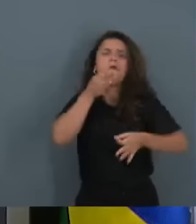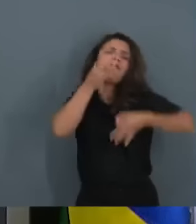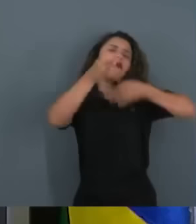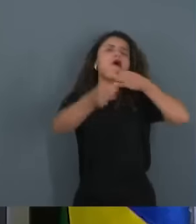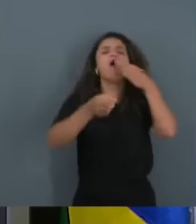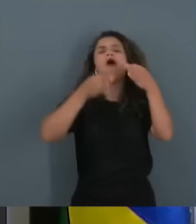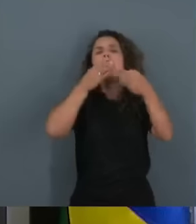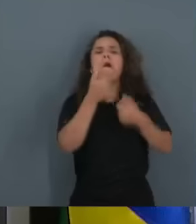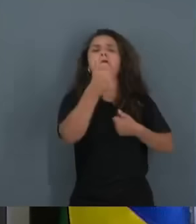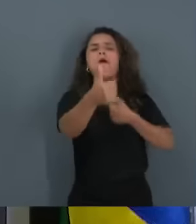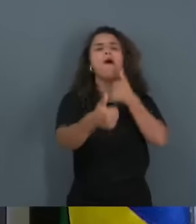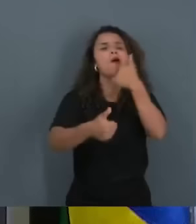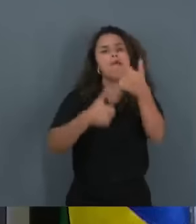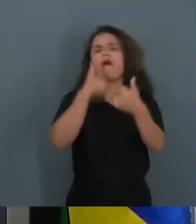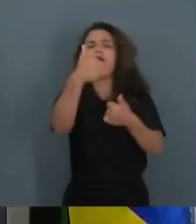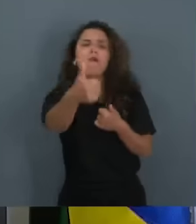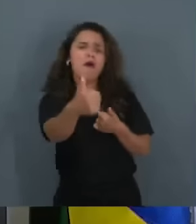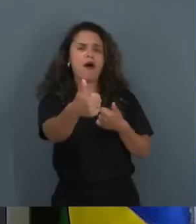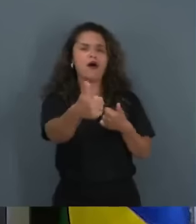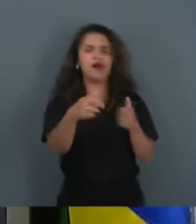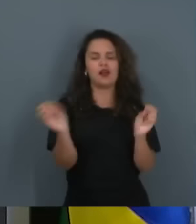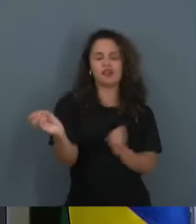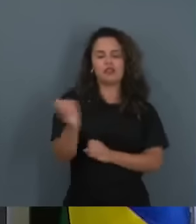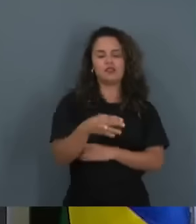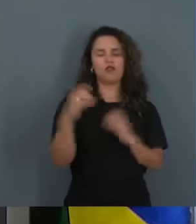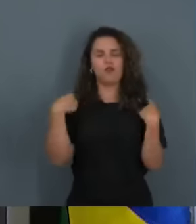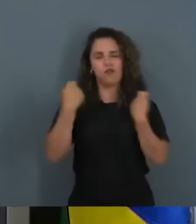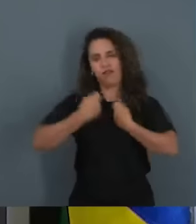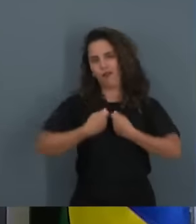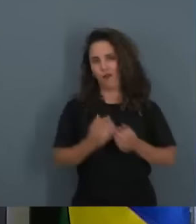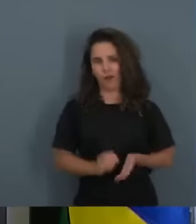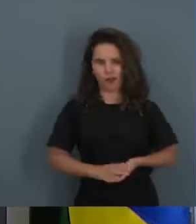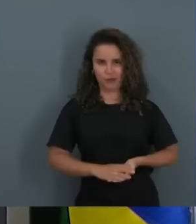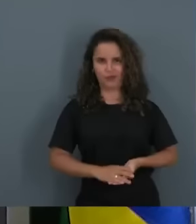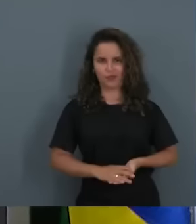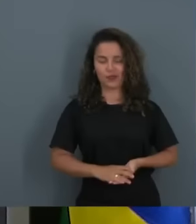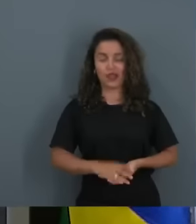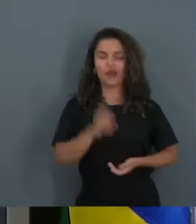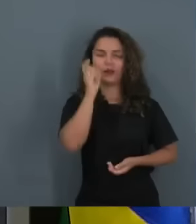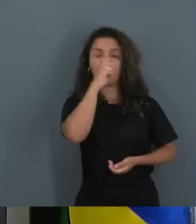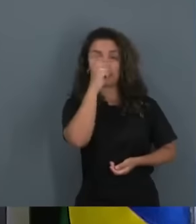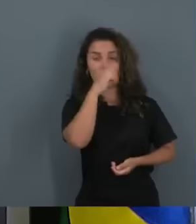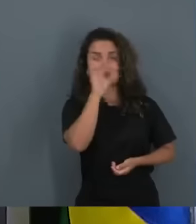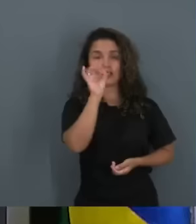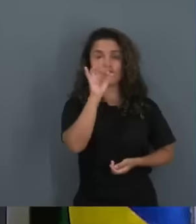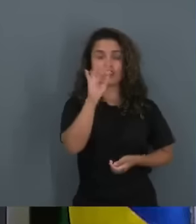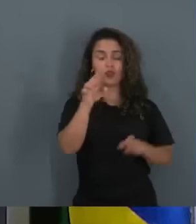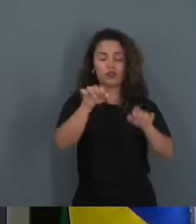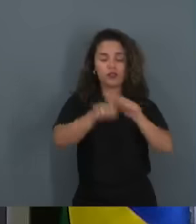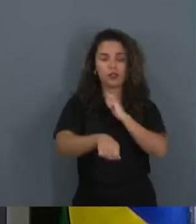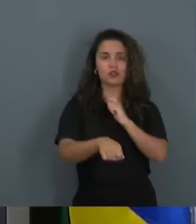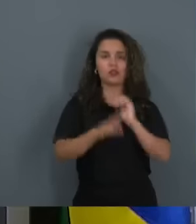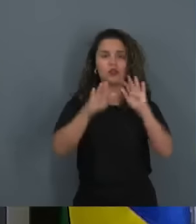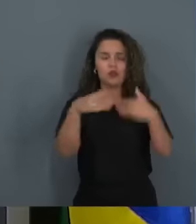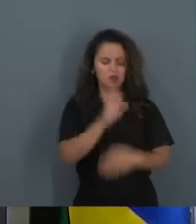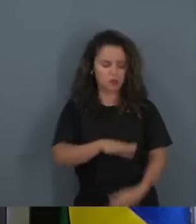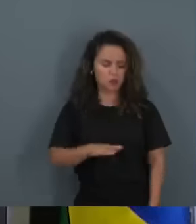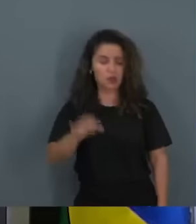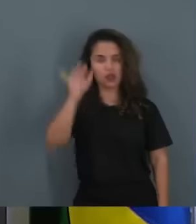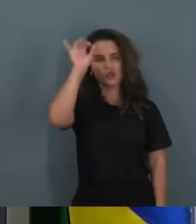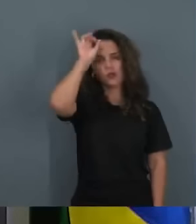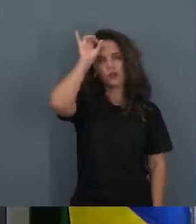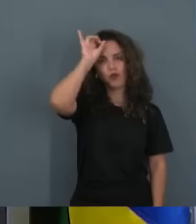elogiava as suas novas roupas. A farsa só foi desfeita quando uma criança